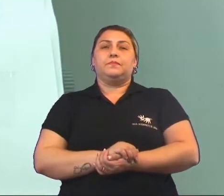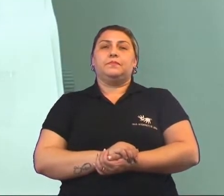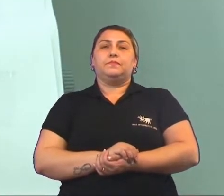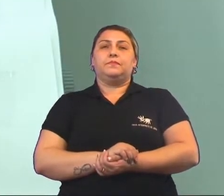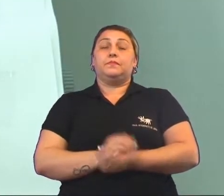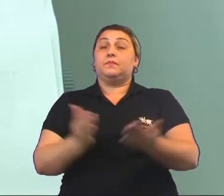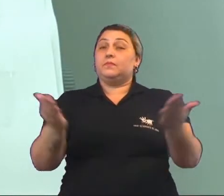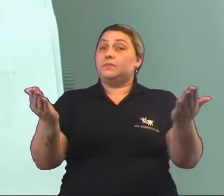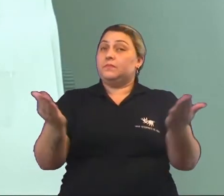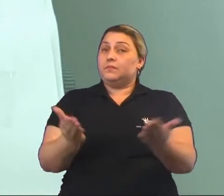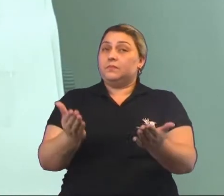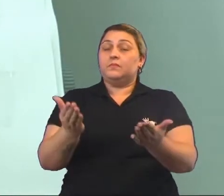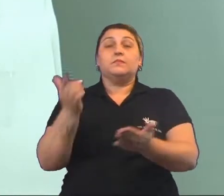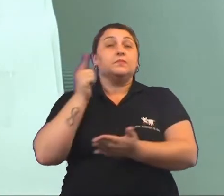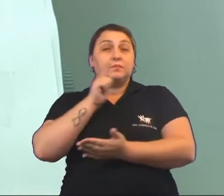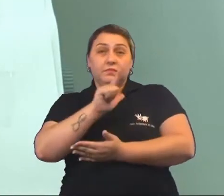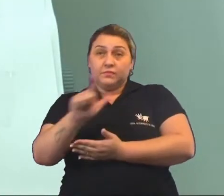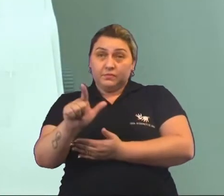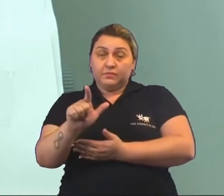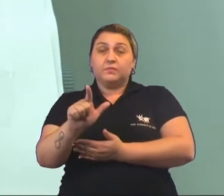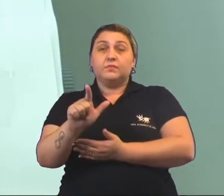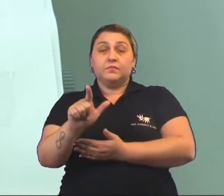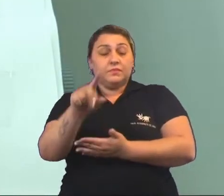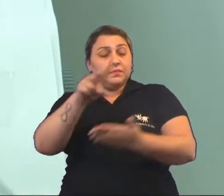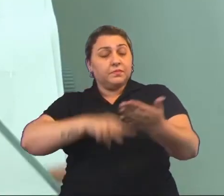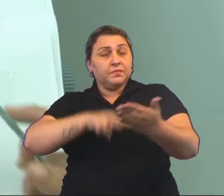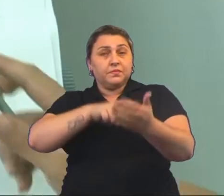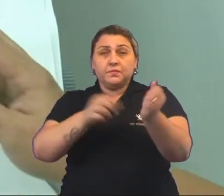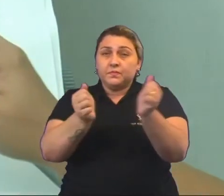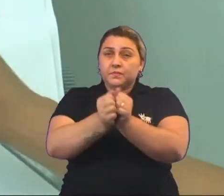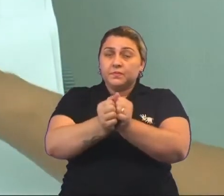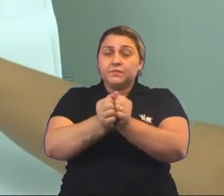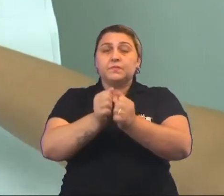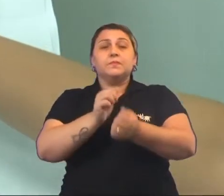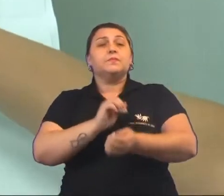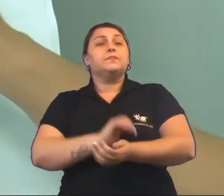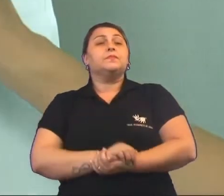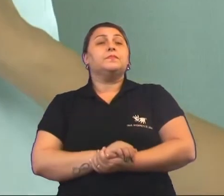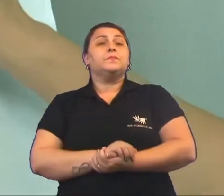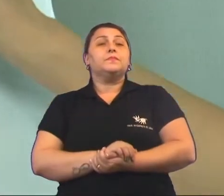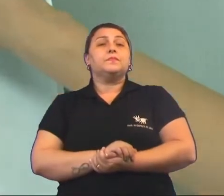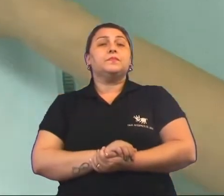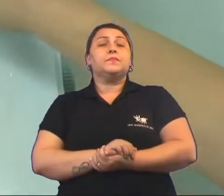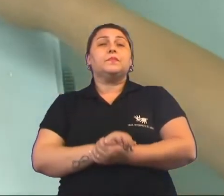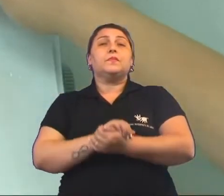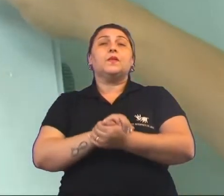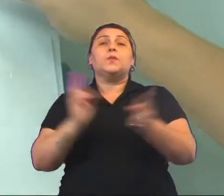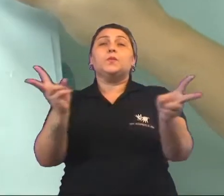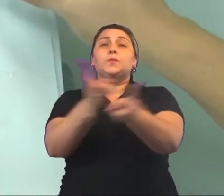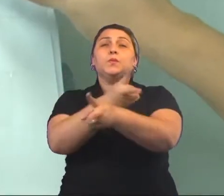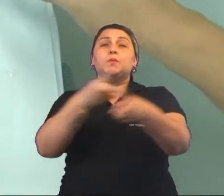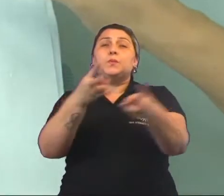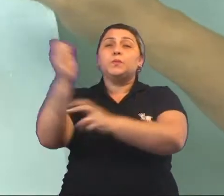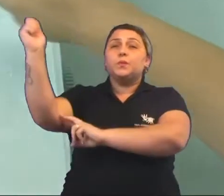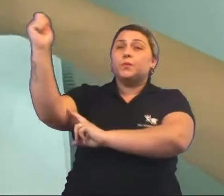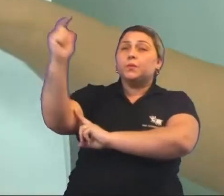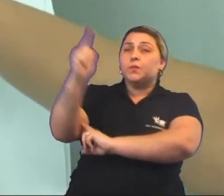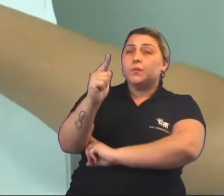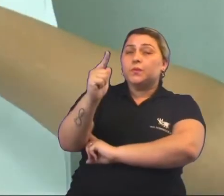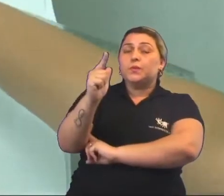Vamos lá, então, agora conseguiram? Vamos acompanhar a leitura comigo? Vamos juntos, então. O vento e o